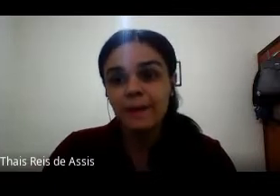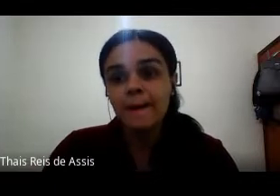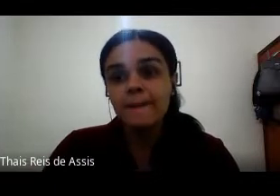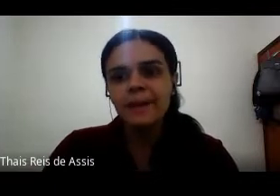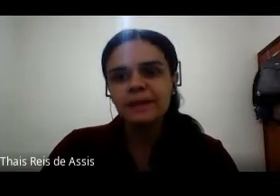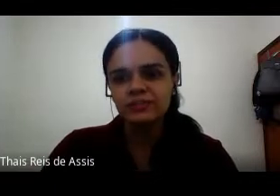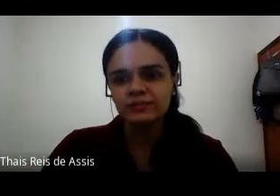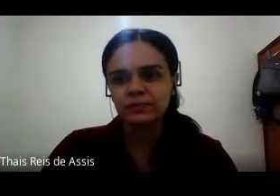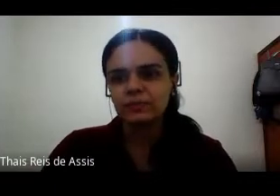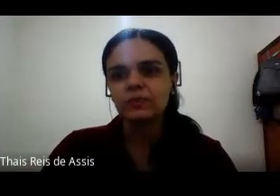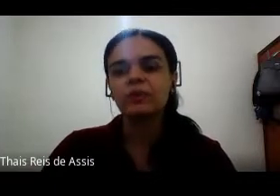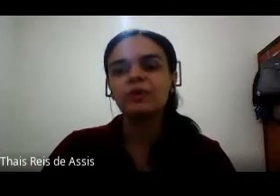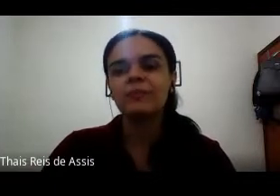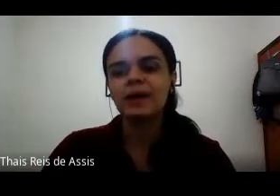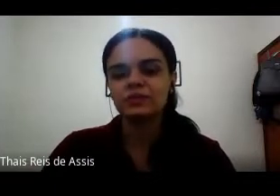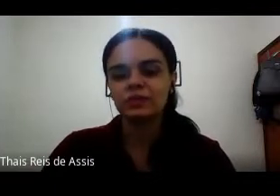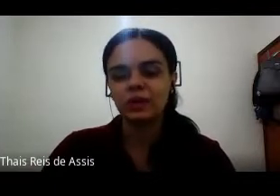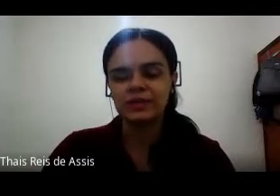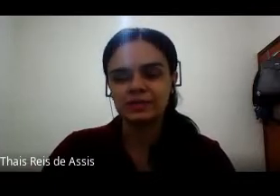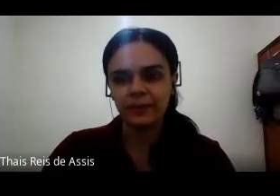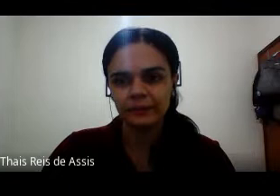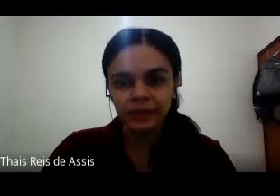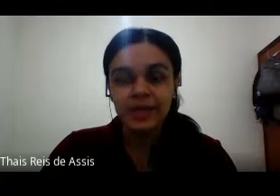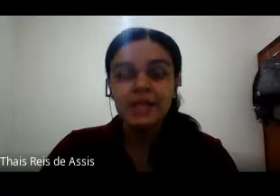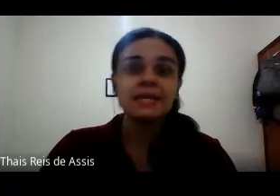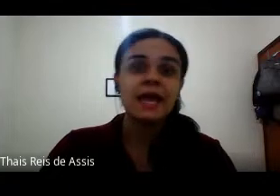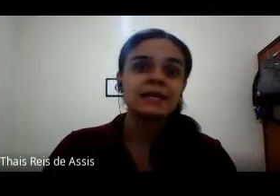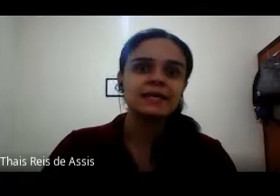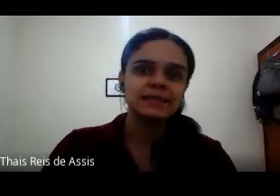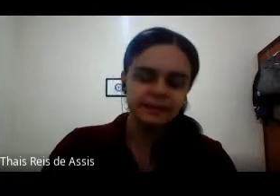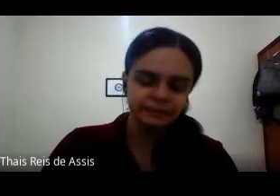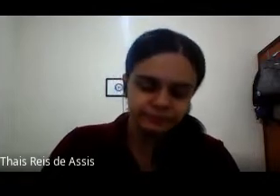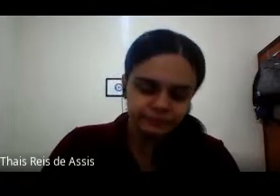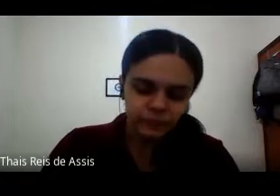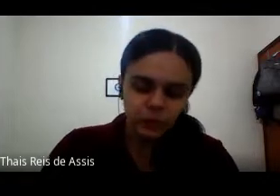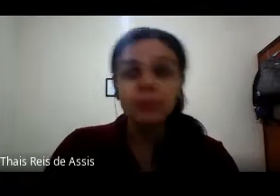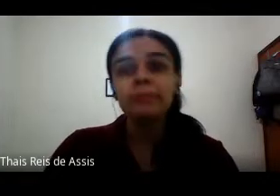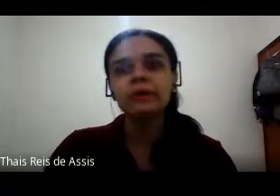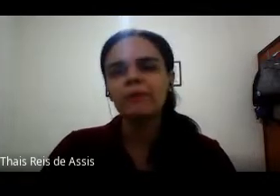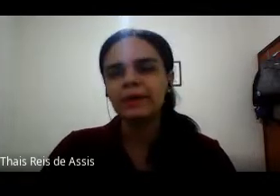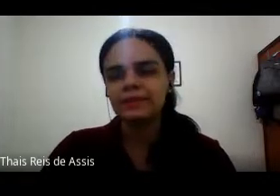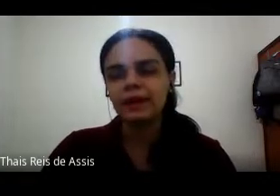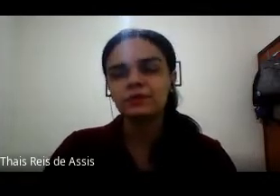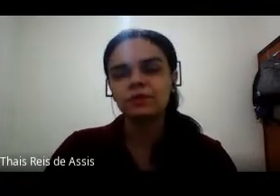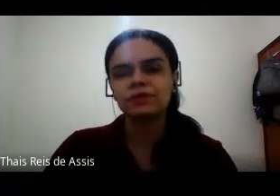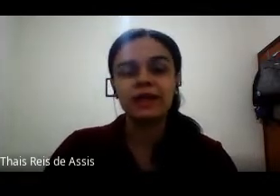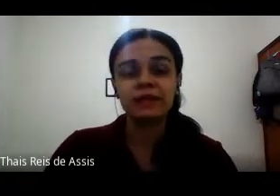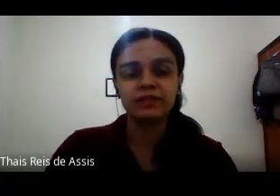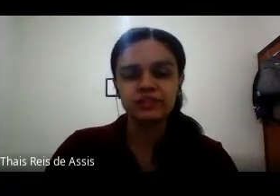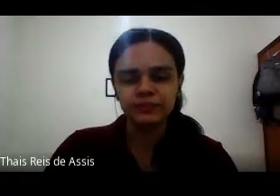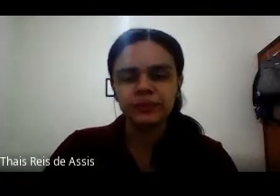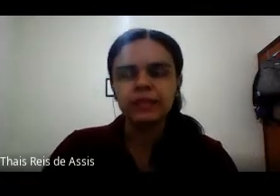contexto, pede uma nova base de escolarização. E é aí que o Libane começa a nos convidar